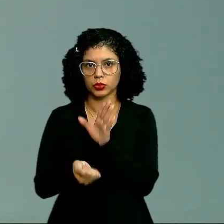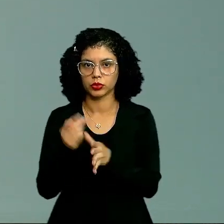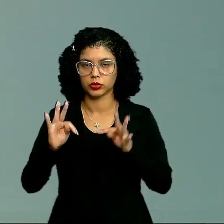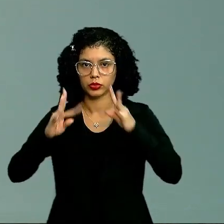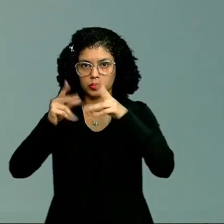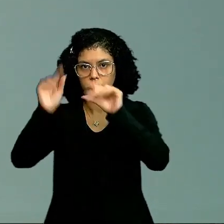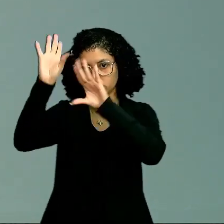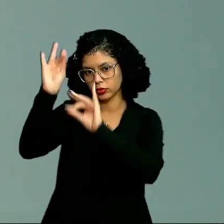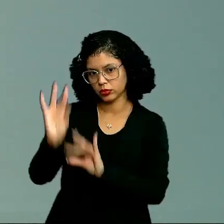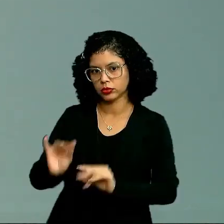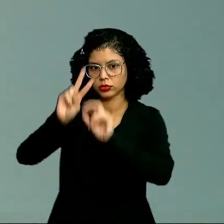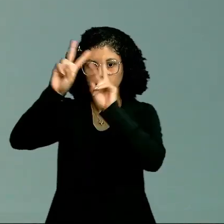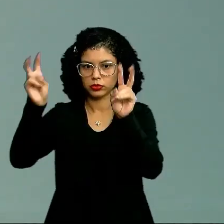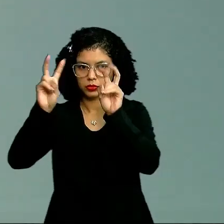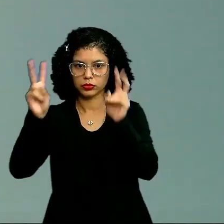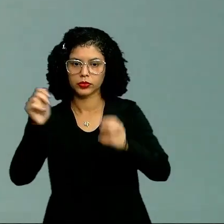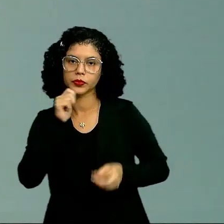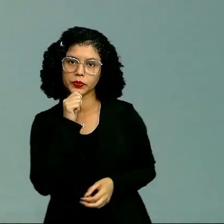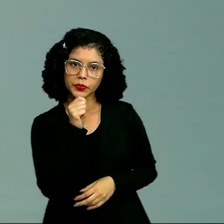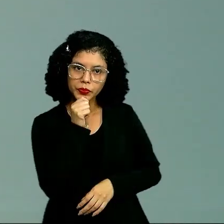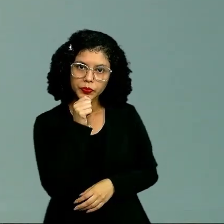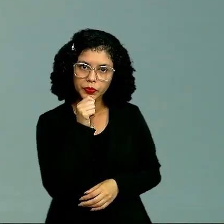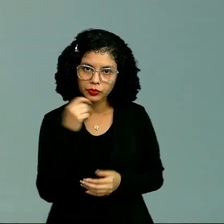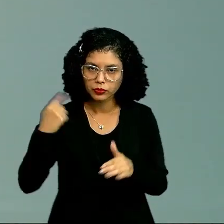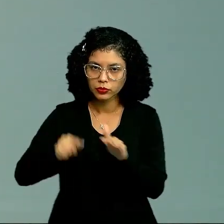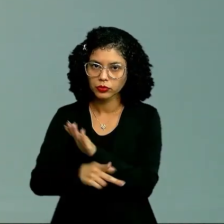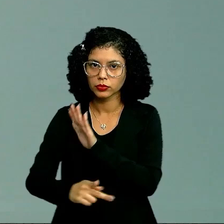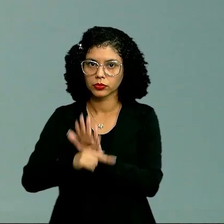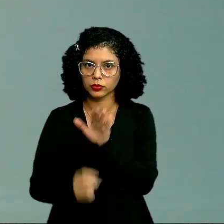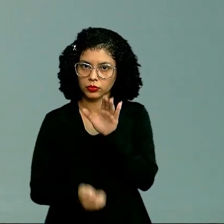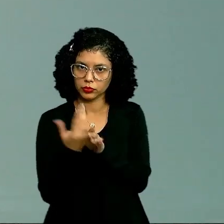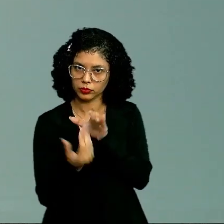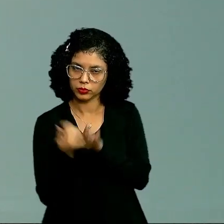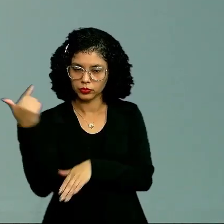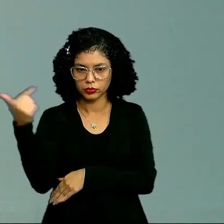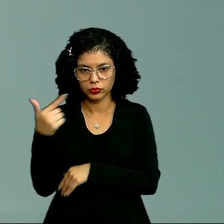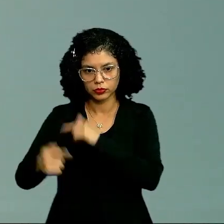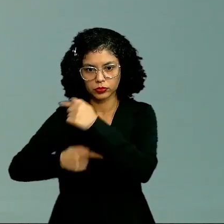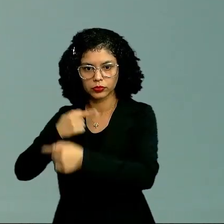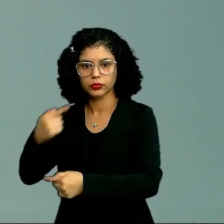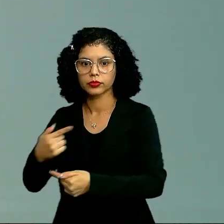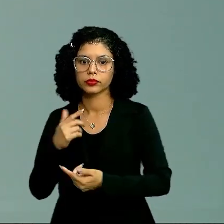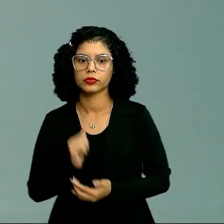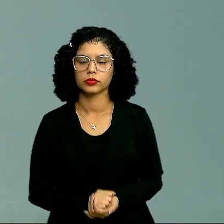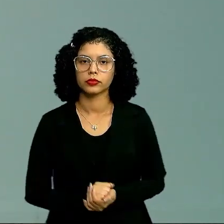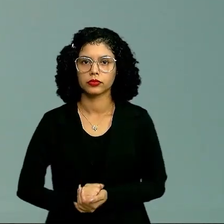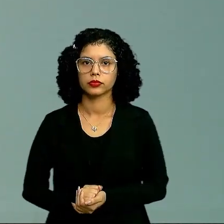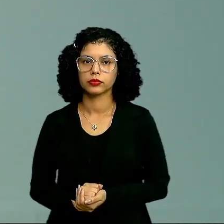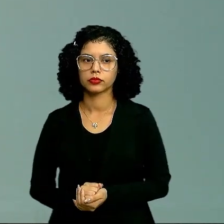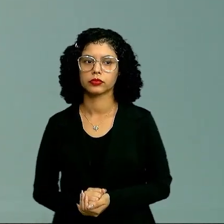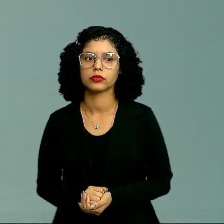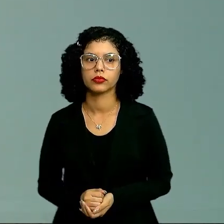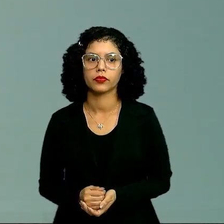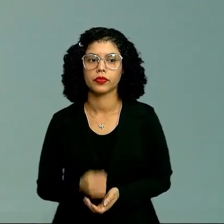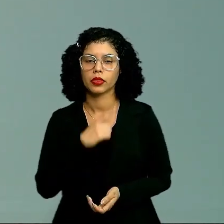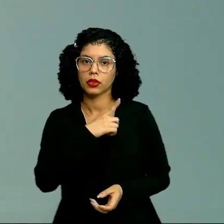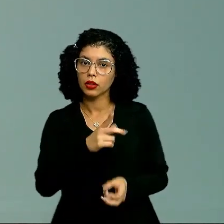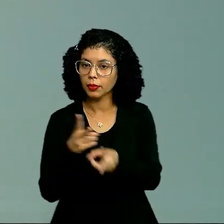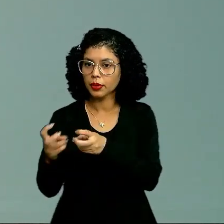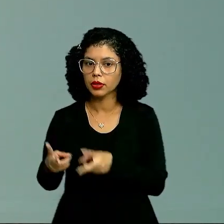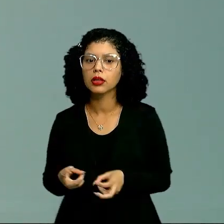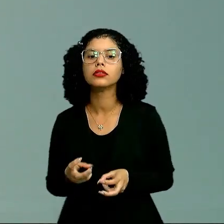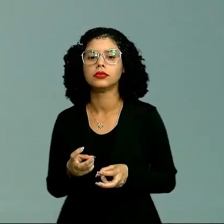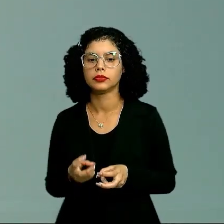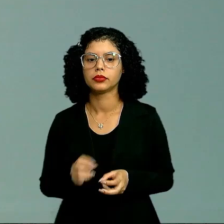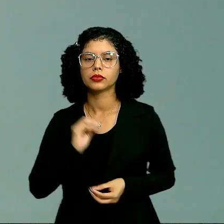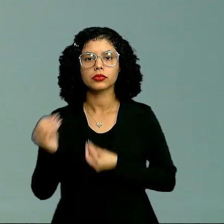todas as temáticas que são abordadas dentro da produção da segunda geração, elas são envoltas nesse pessimismo.